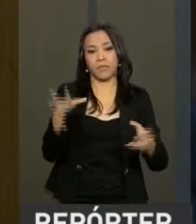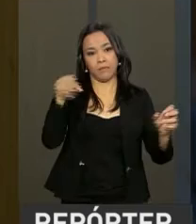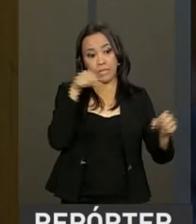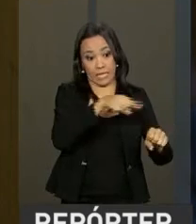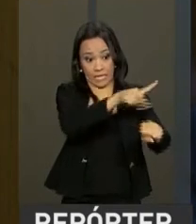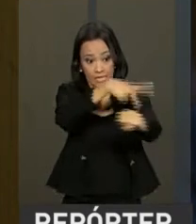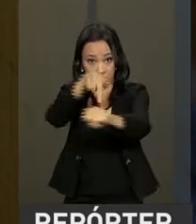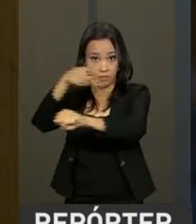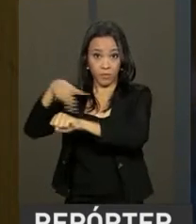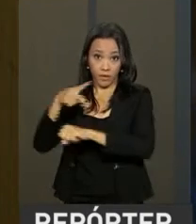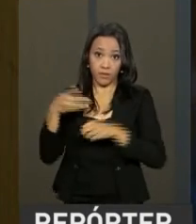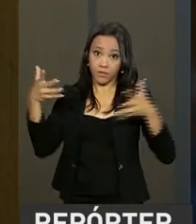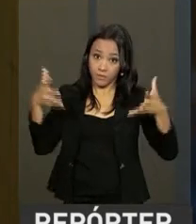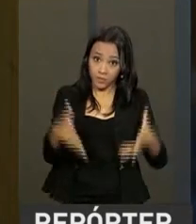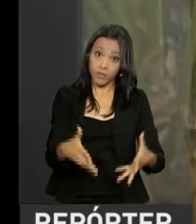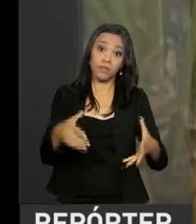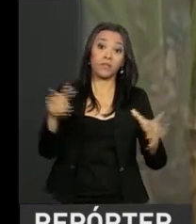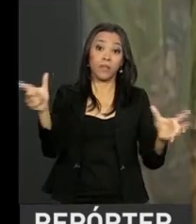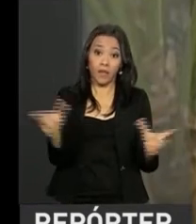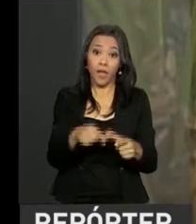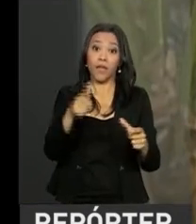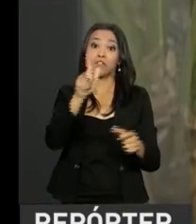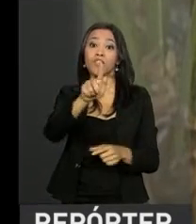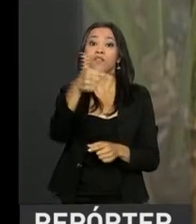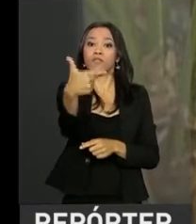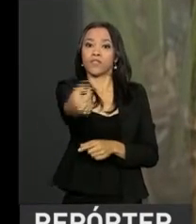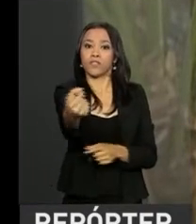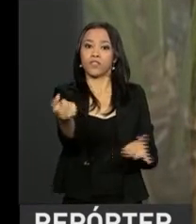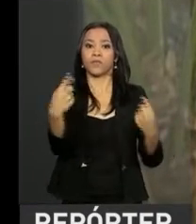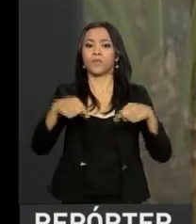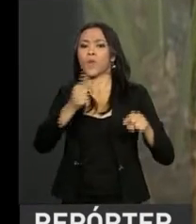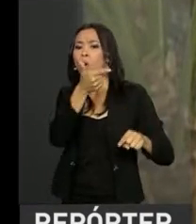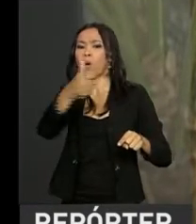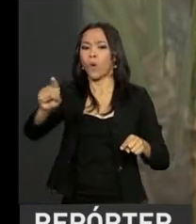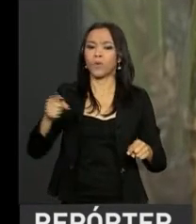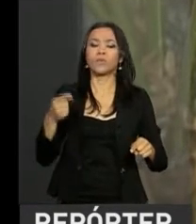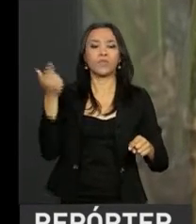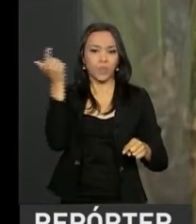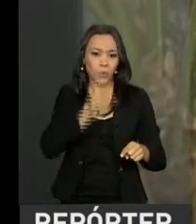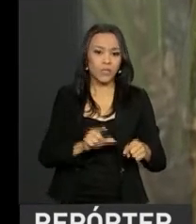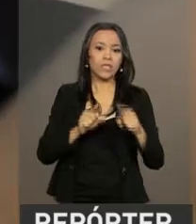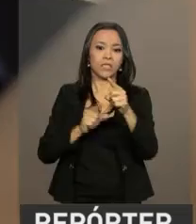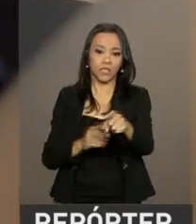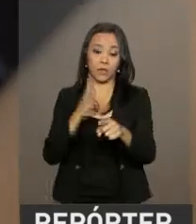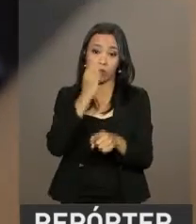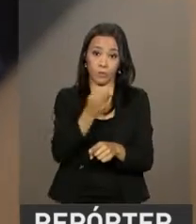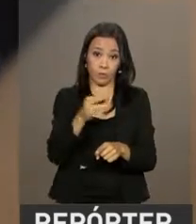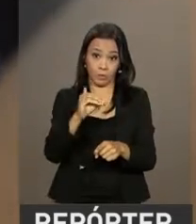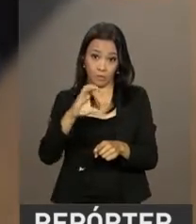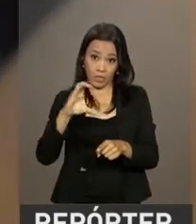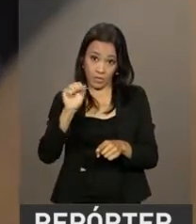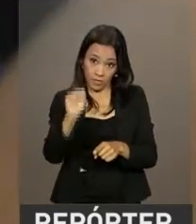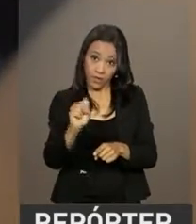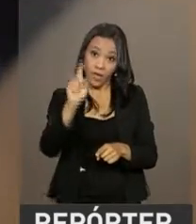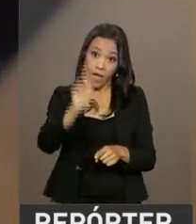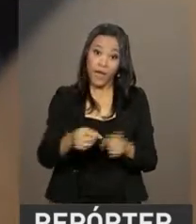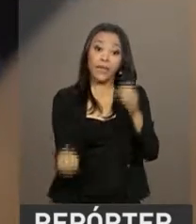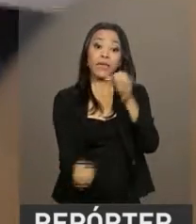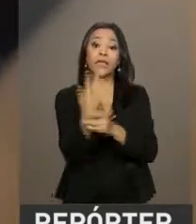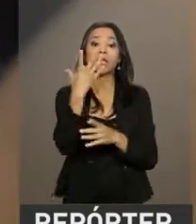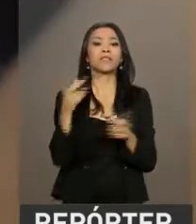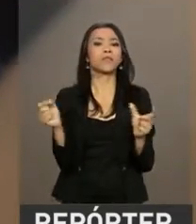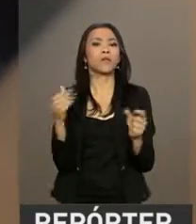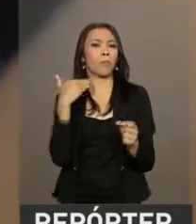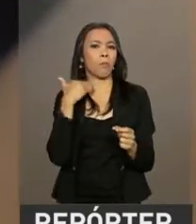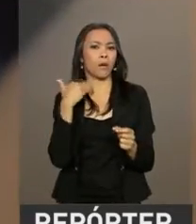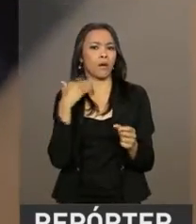desses países no chamado G20. Outros resultados da cooperação entre os países do grupo foram a criação do novo Banco de